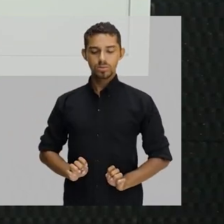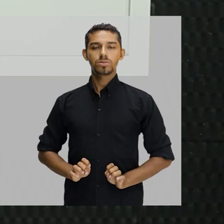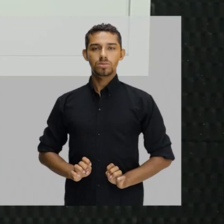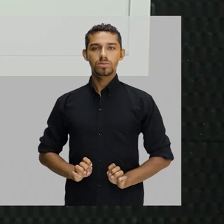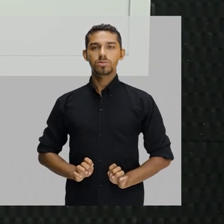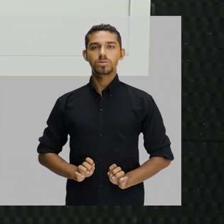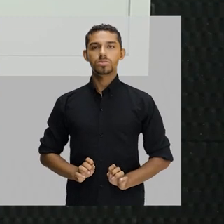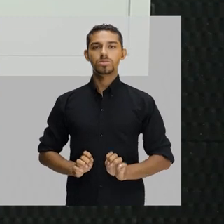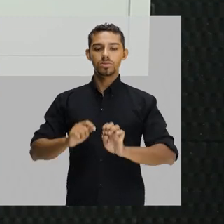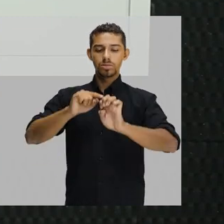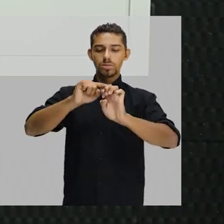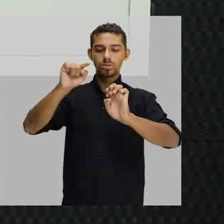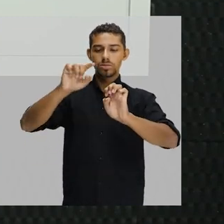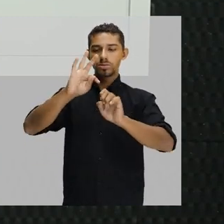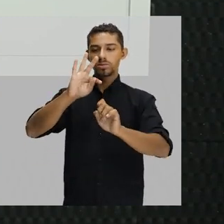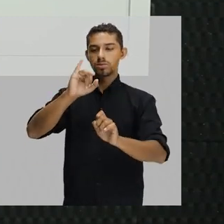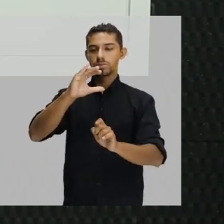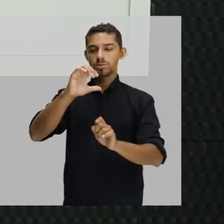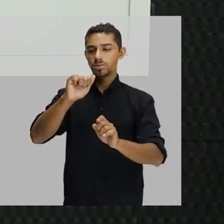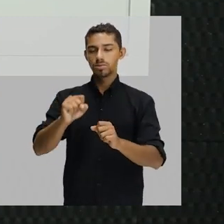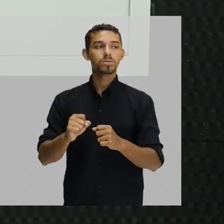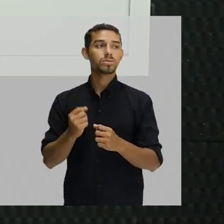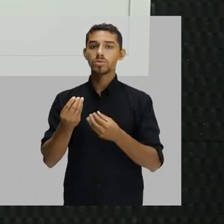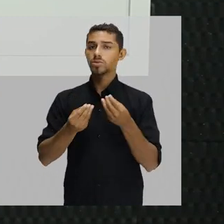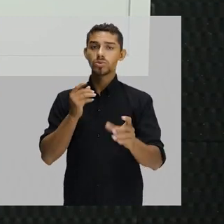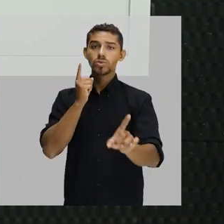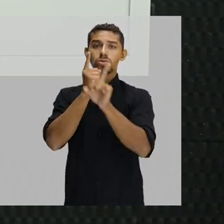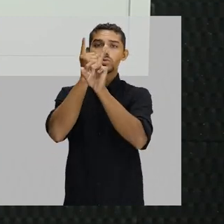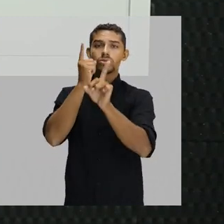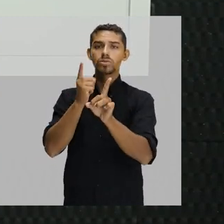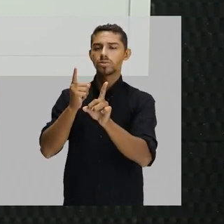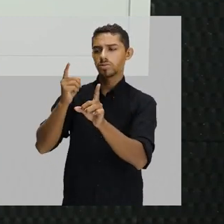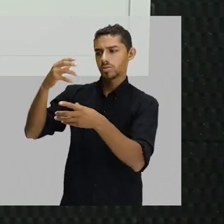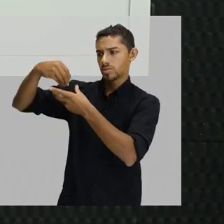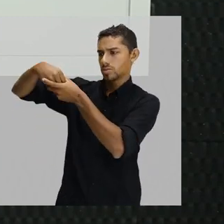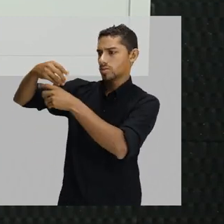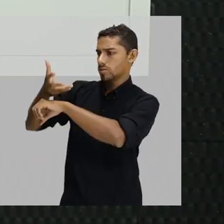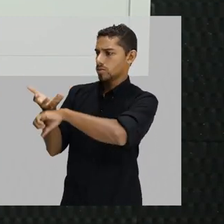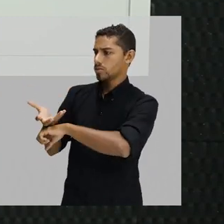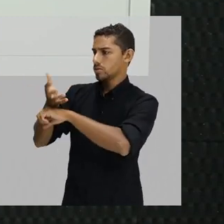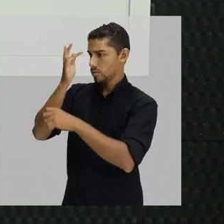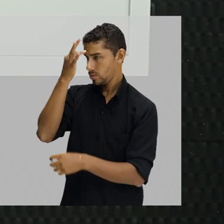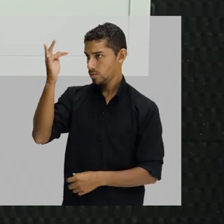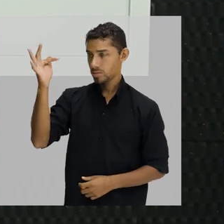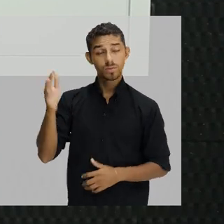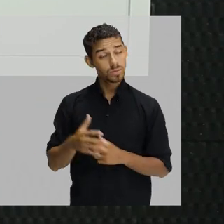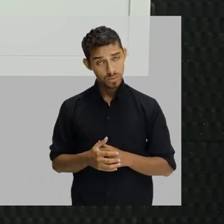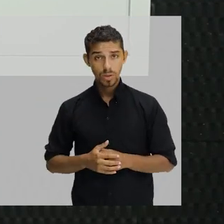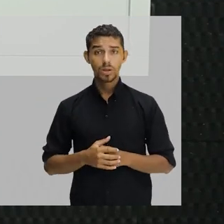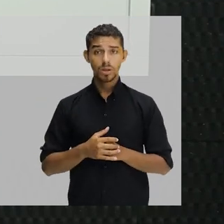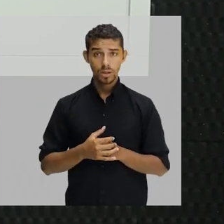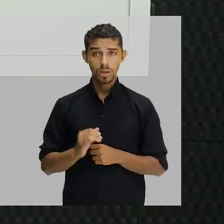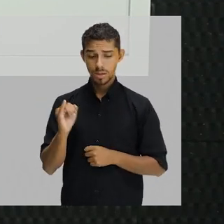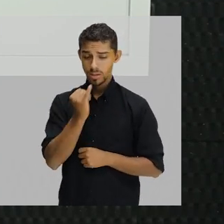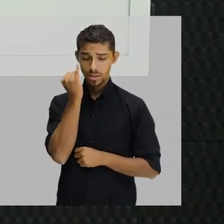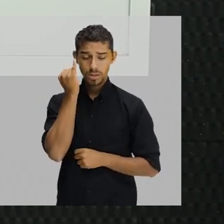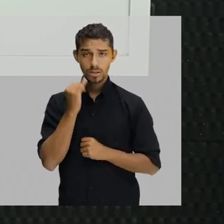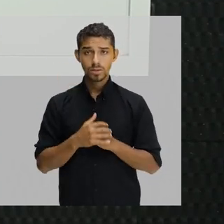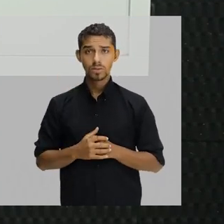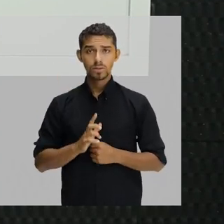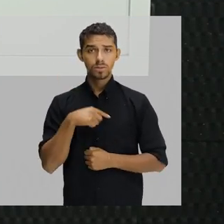conceito filosófico, olha, como é que a gente encara a ética na filosofia? Que é o nosso peixe, não é? Nós estamos